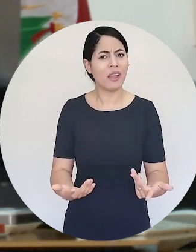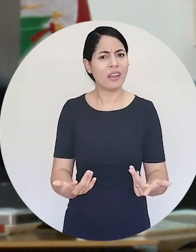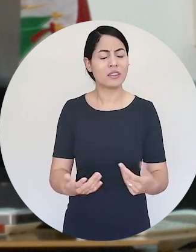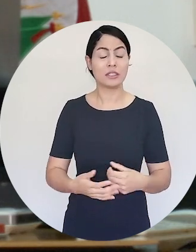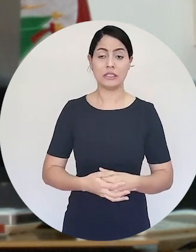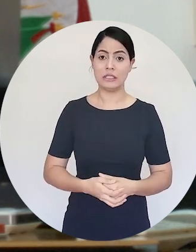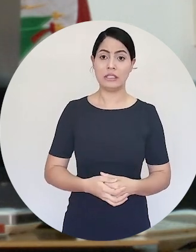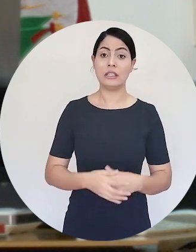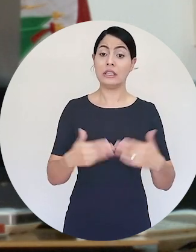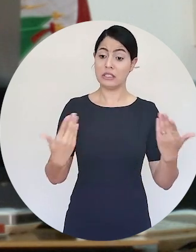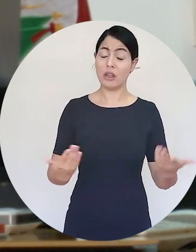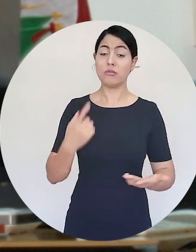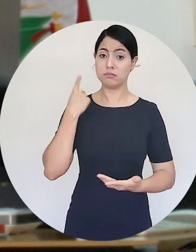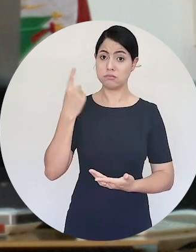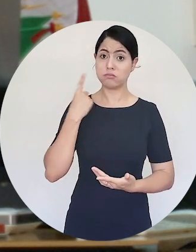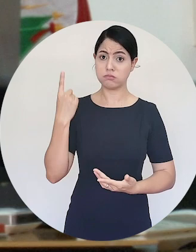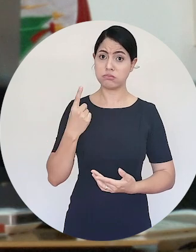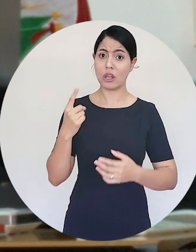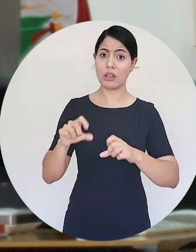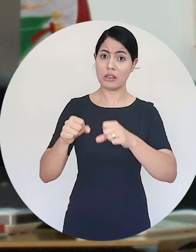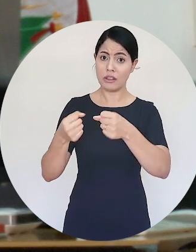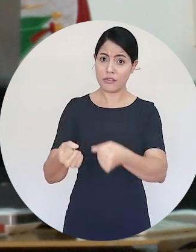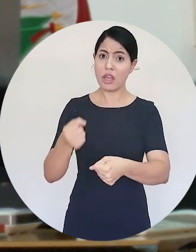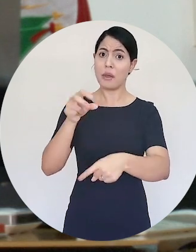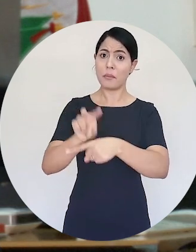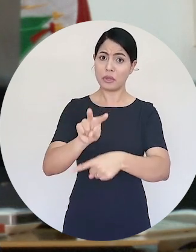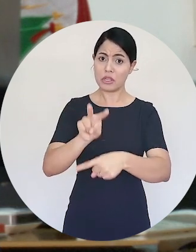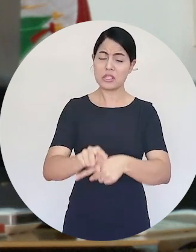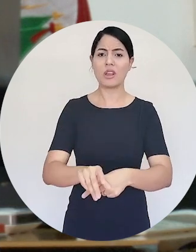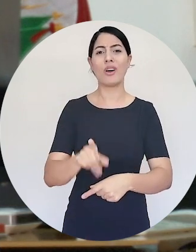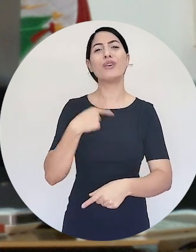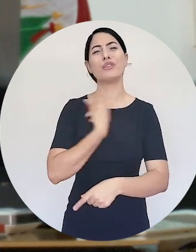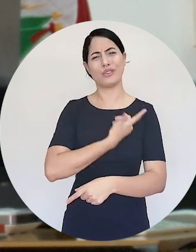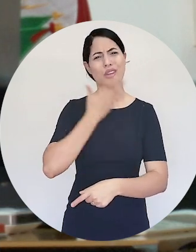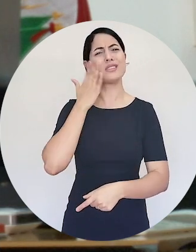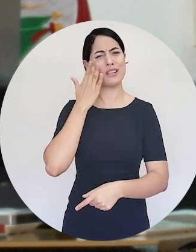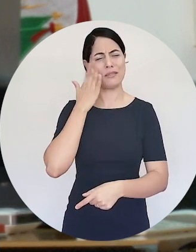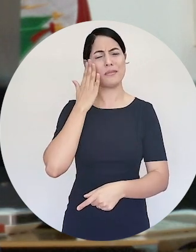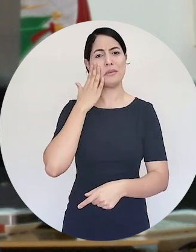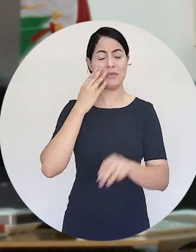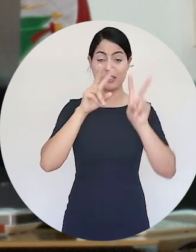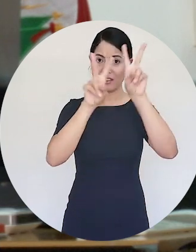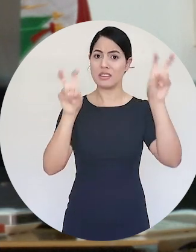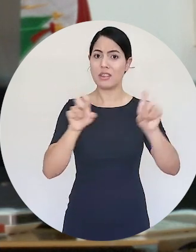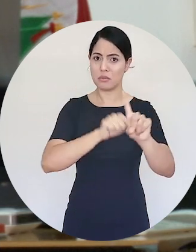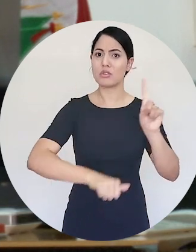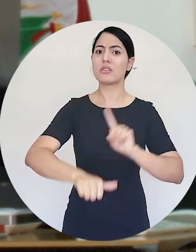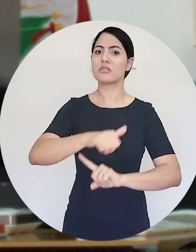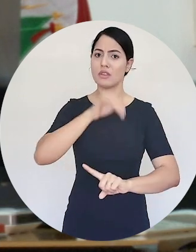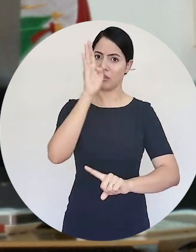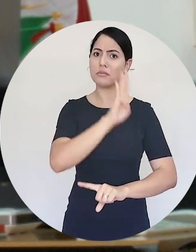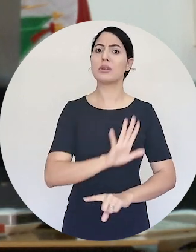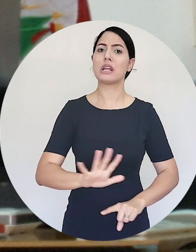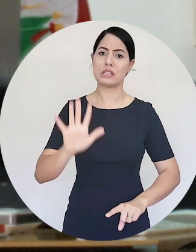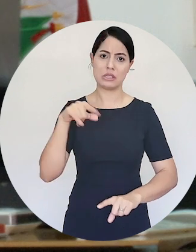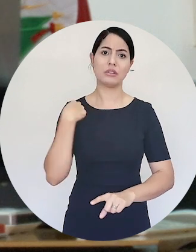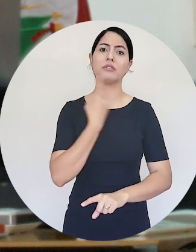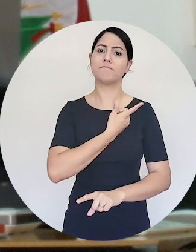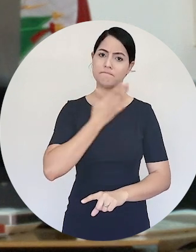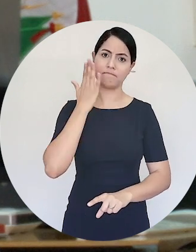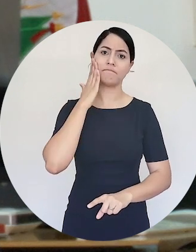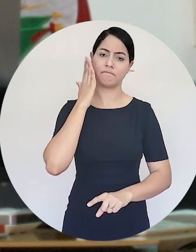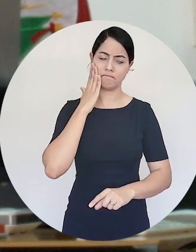indivíduo, né? A defesa do indivíduo, garantindo que não haja pré-julgamento. Nós sabemos o drama social que há no Brasil